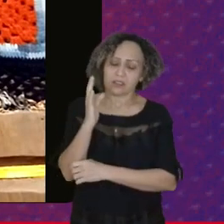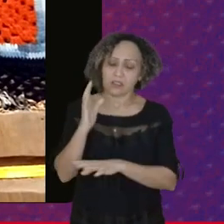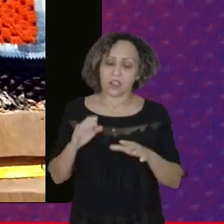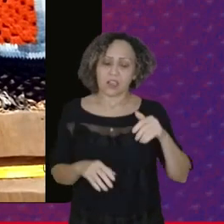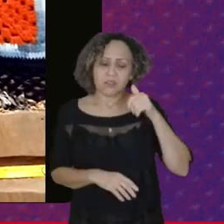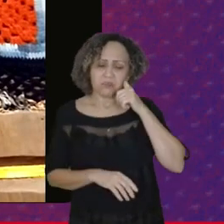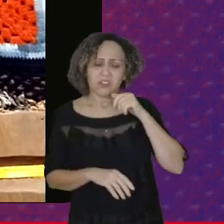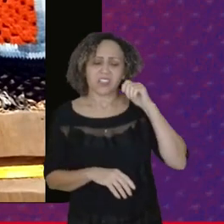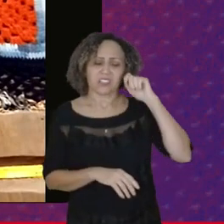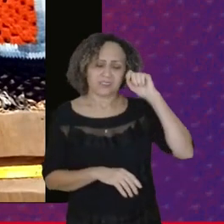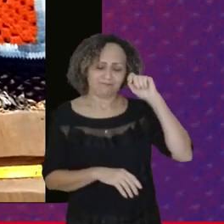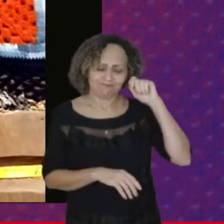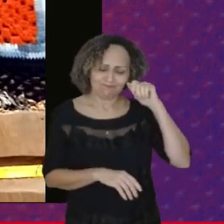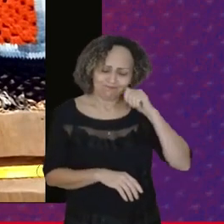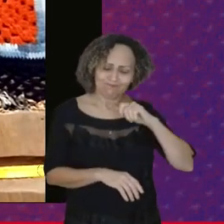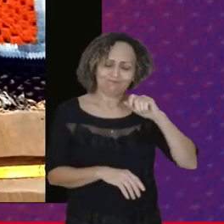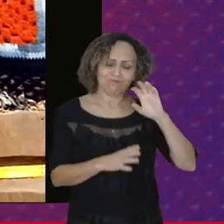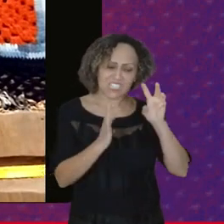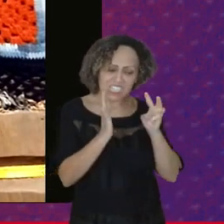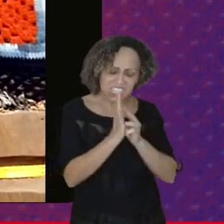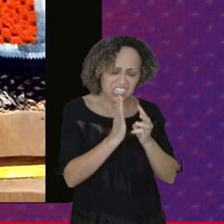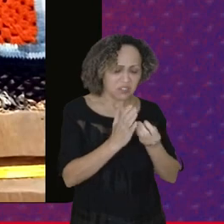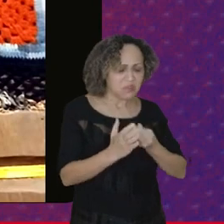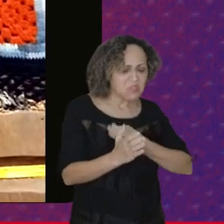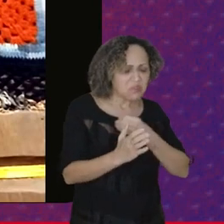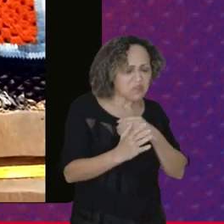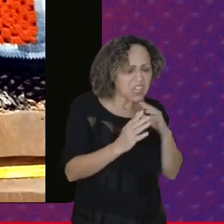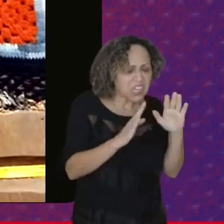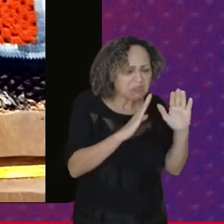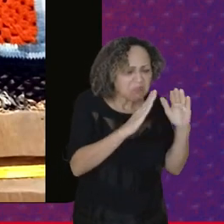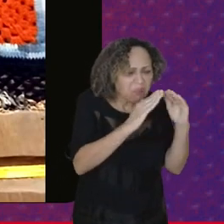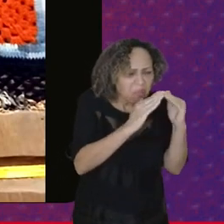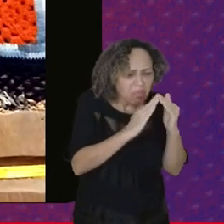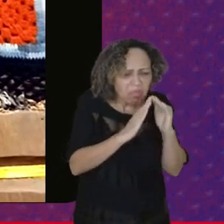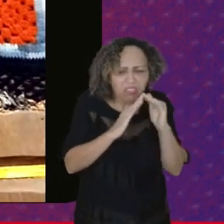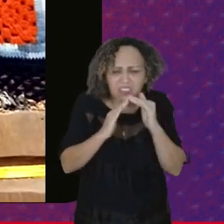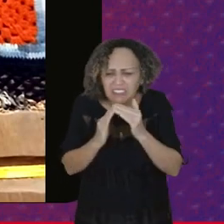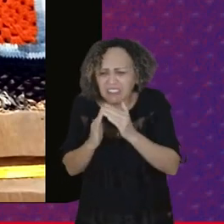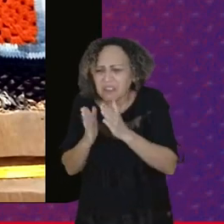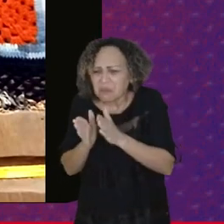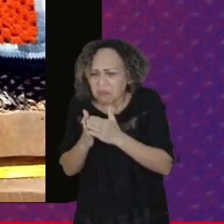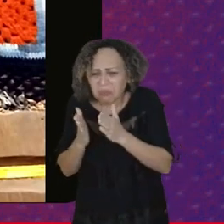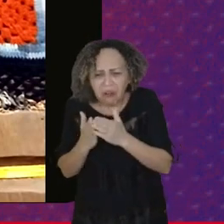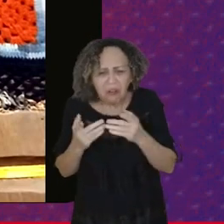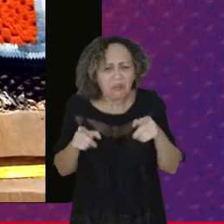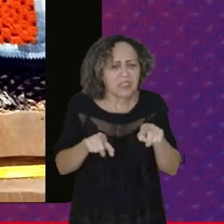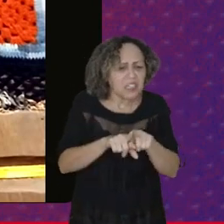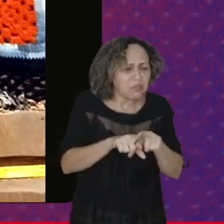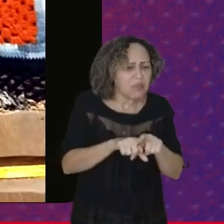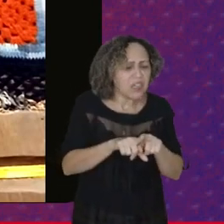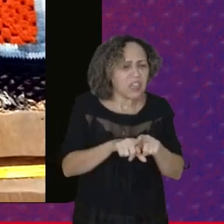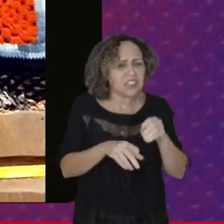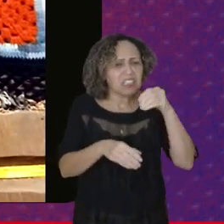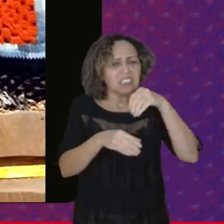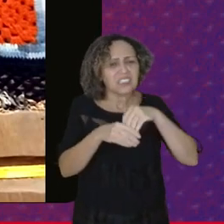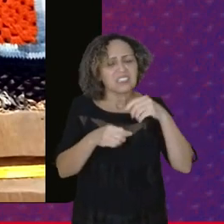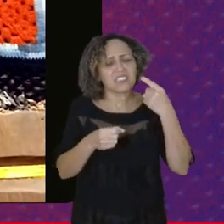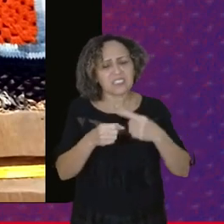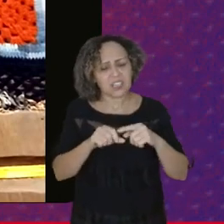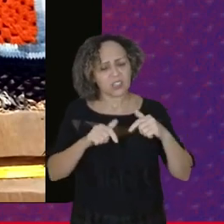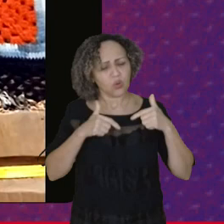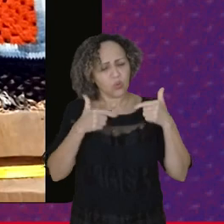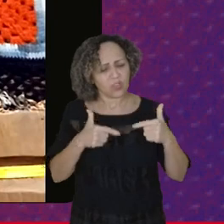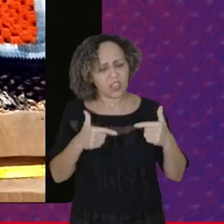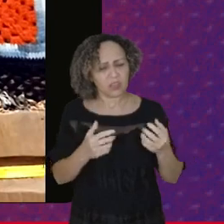em retomadas, vivendo em becos, e lutando na cidade para vender o artesanato e para conquistar